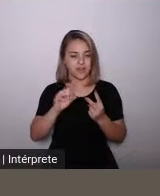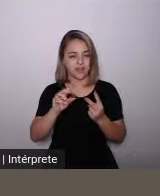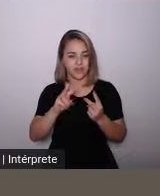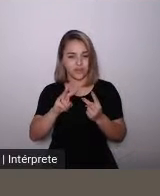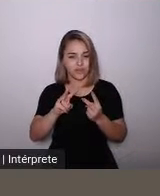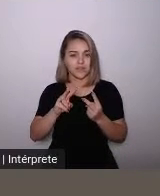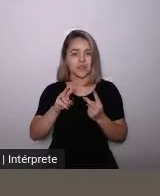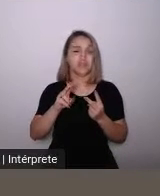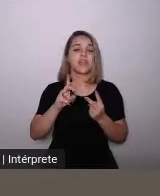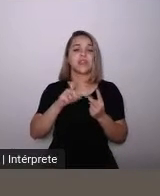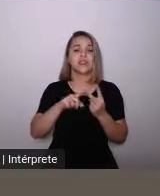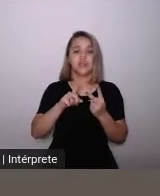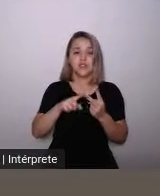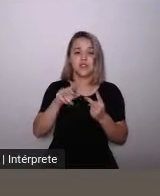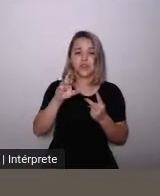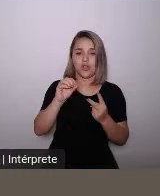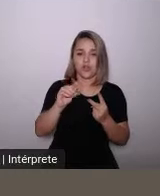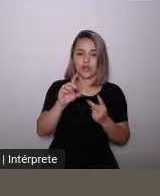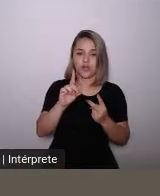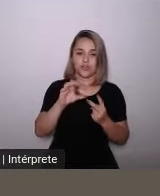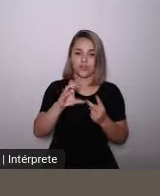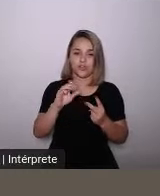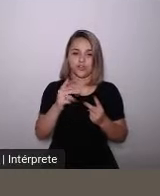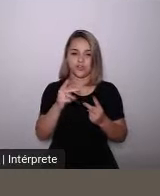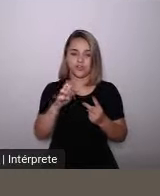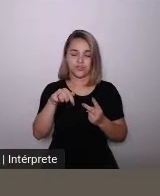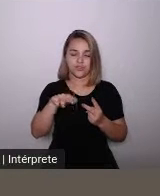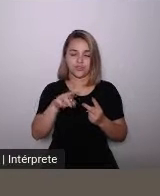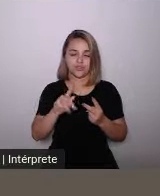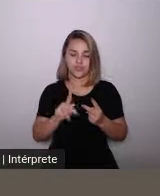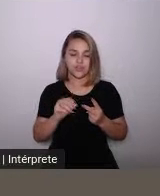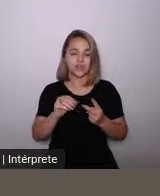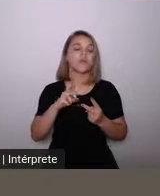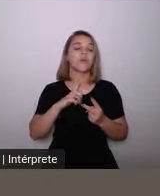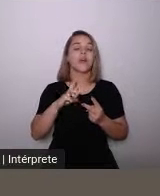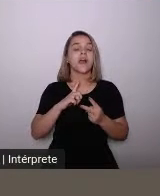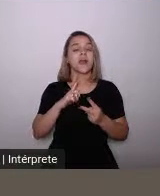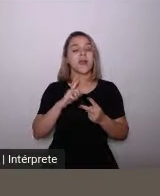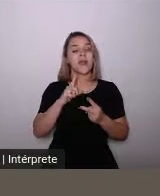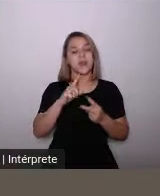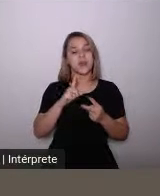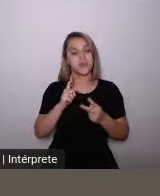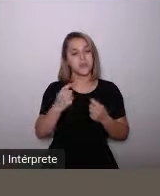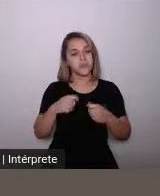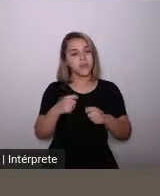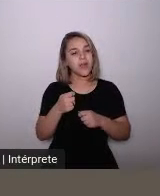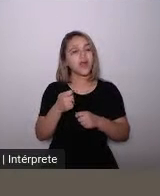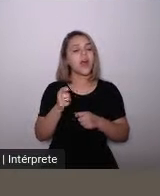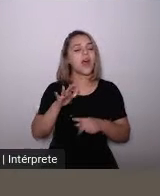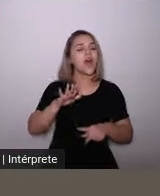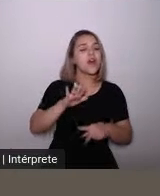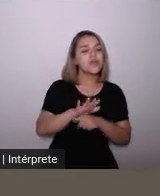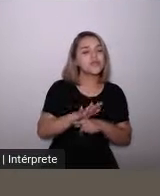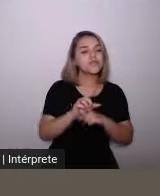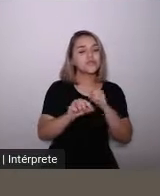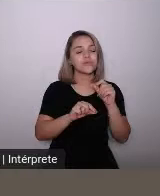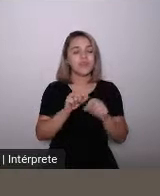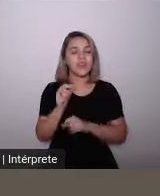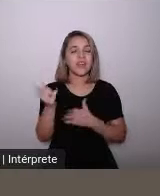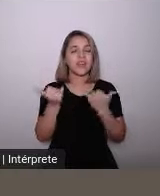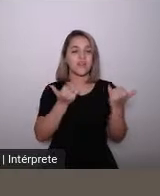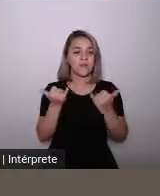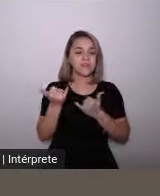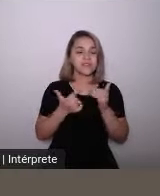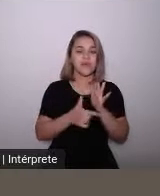Kino Pravda, e a primeira colaboração que nós temos registros, há informações de que essa colaboração é